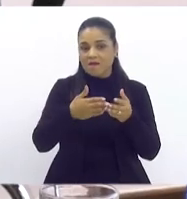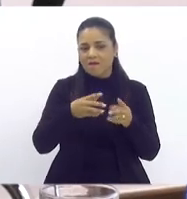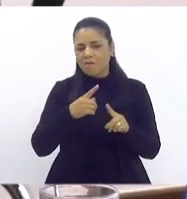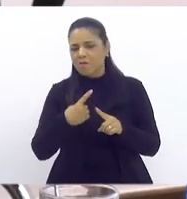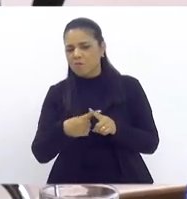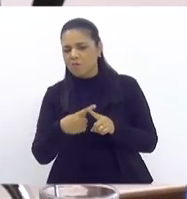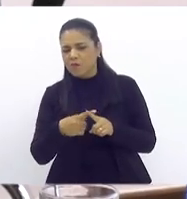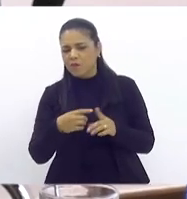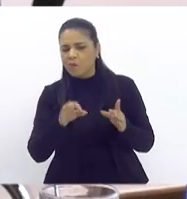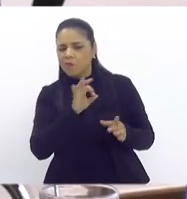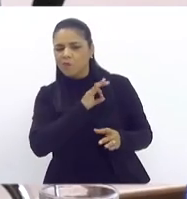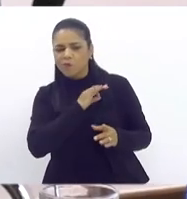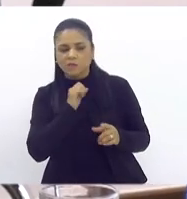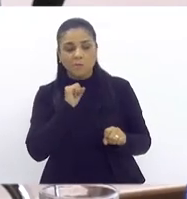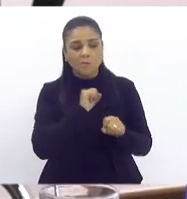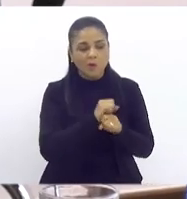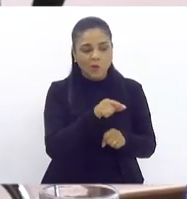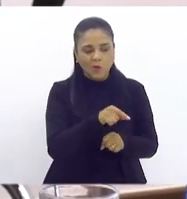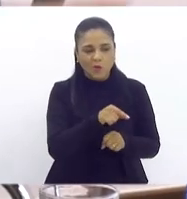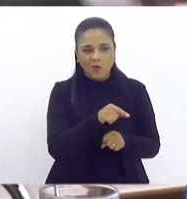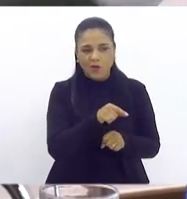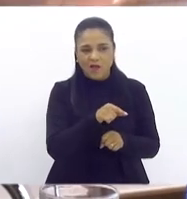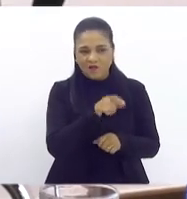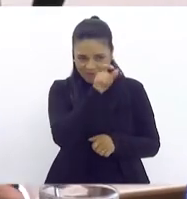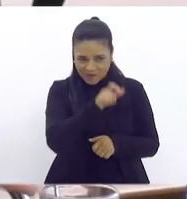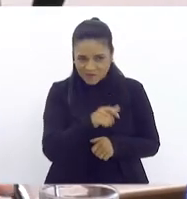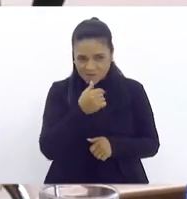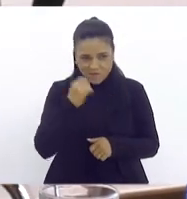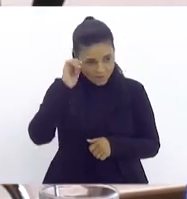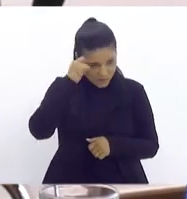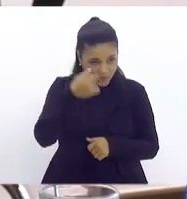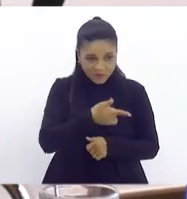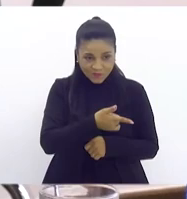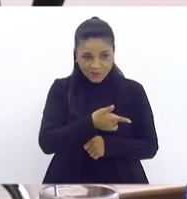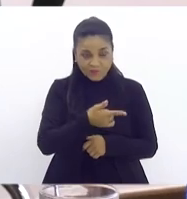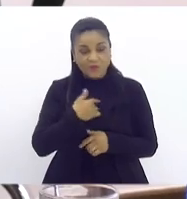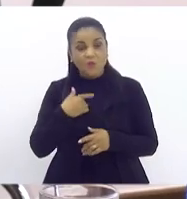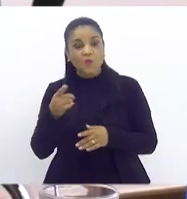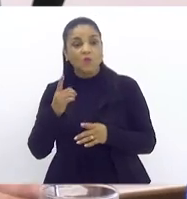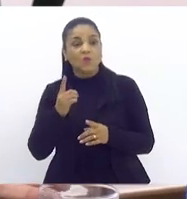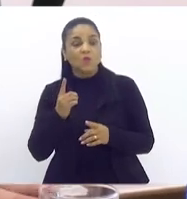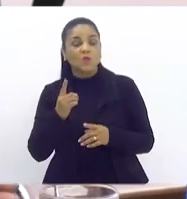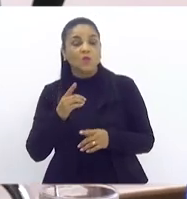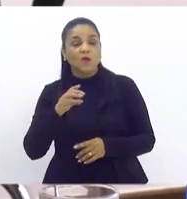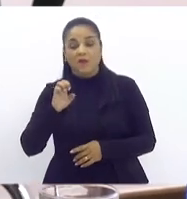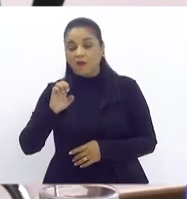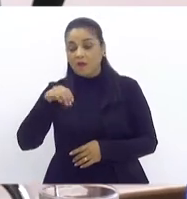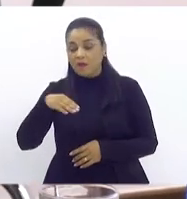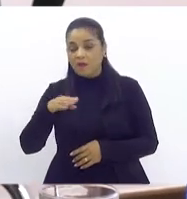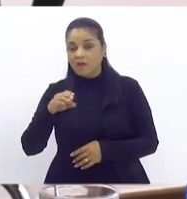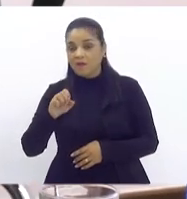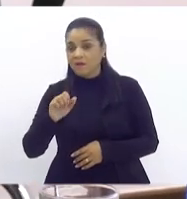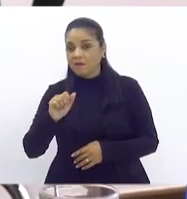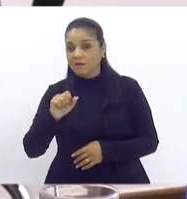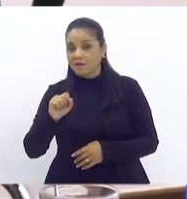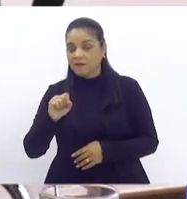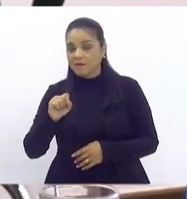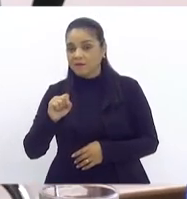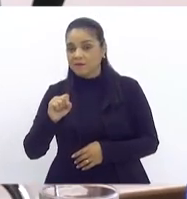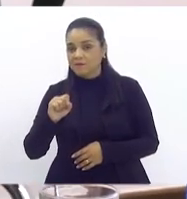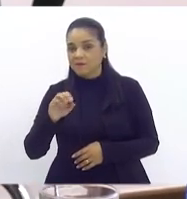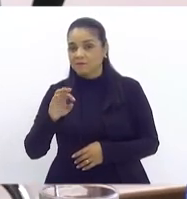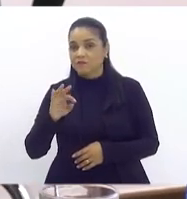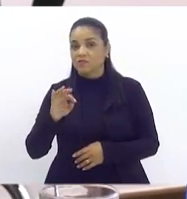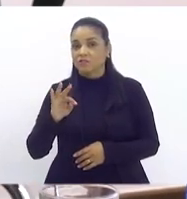cara parou porque ele era preto o engraxado que eu encontrei por que que pararam ele pararam porque ele era preto porque uma pessoa loira não vai